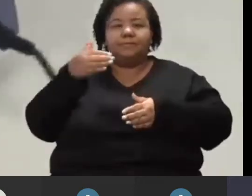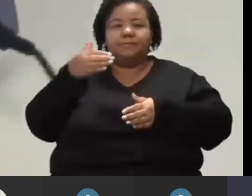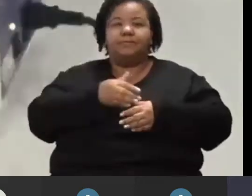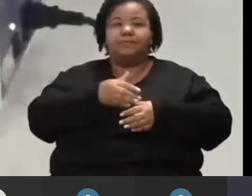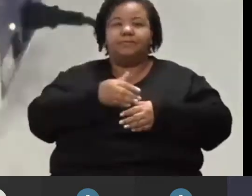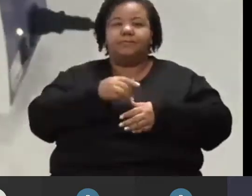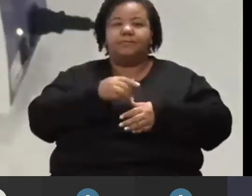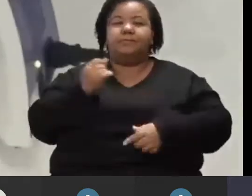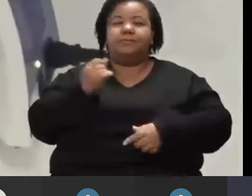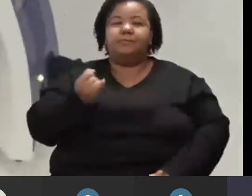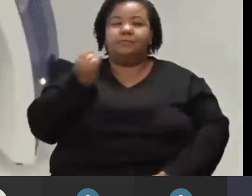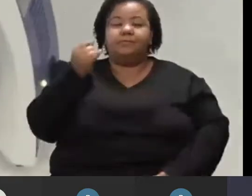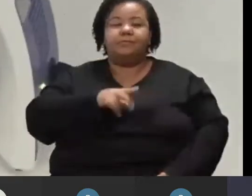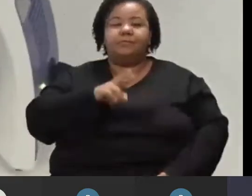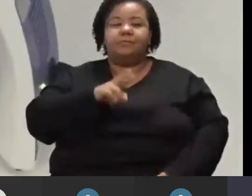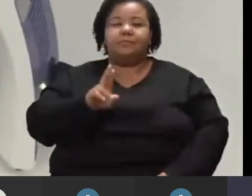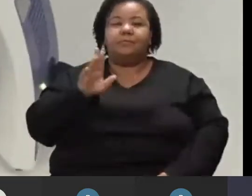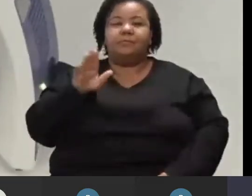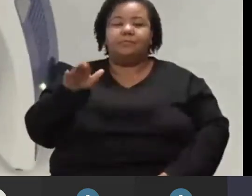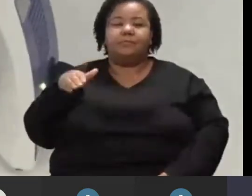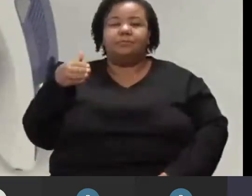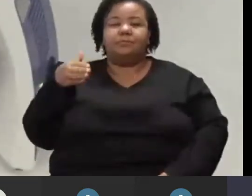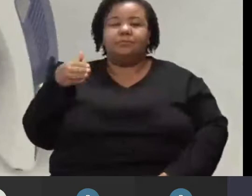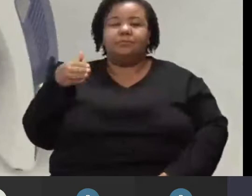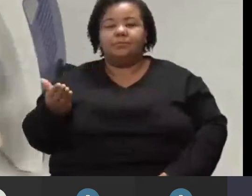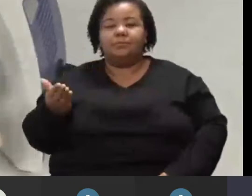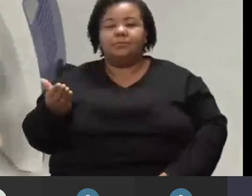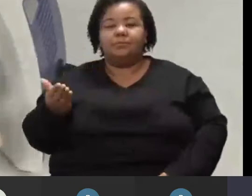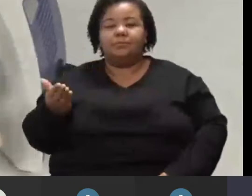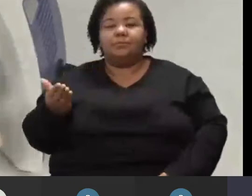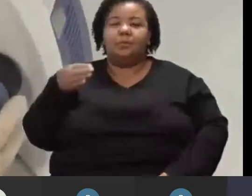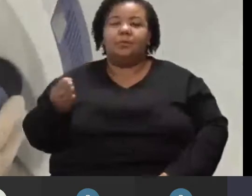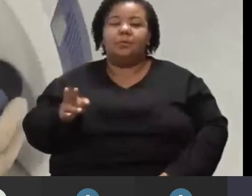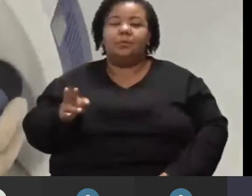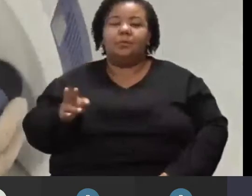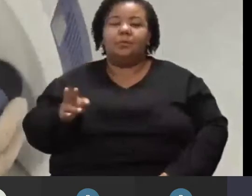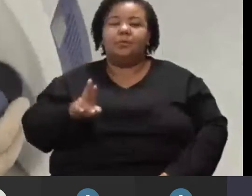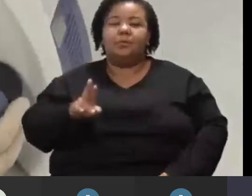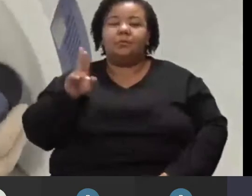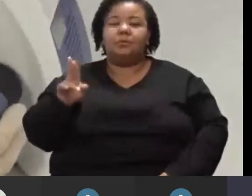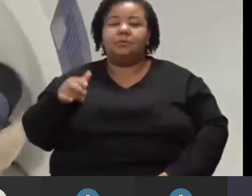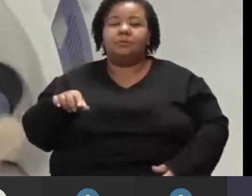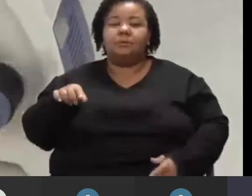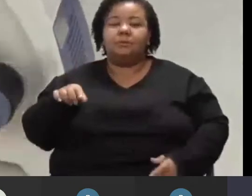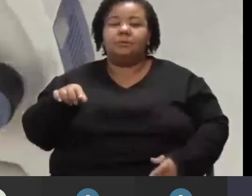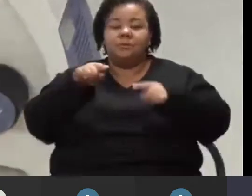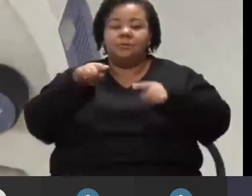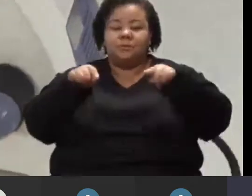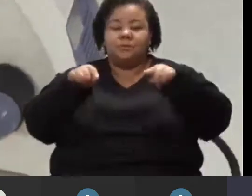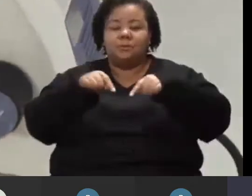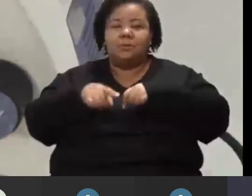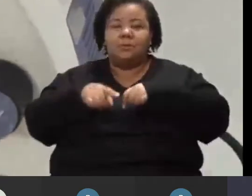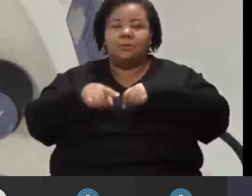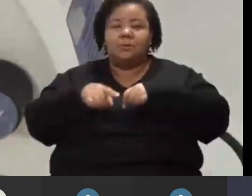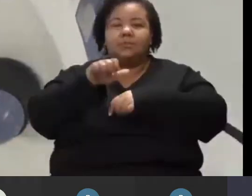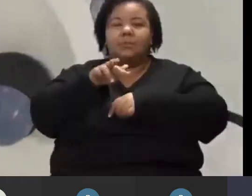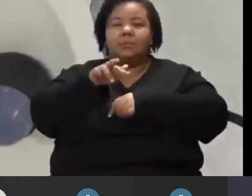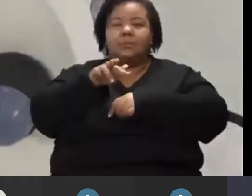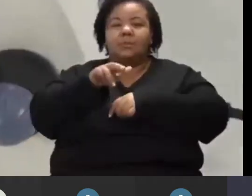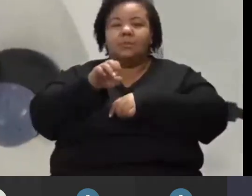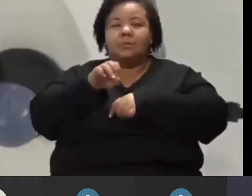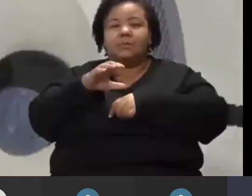muito importante você manipulá-lo quando? Quando você for utilizar lâminas a fresco. Então, em lâminas a fresco, você